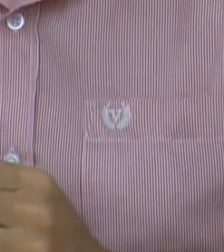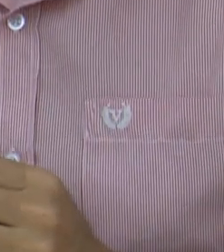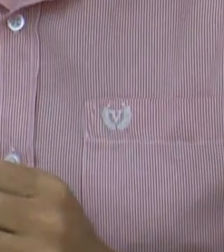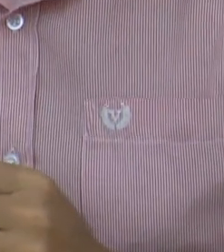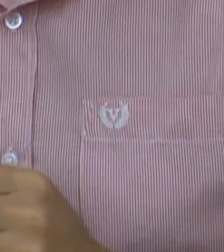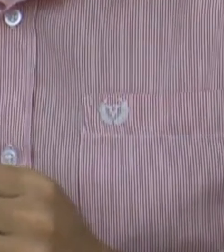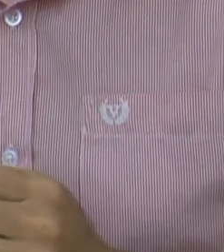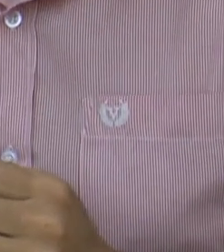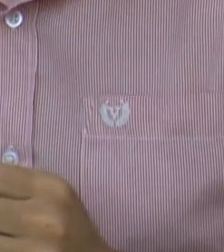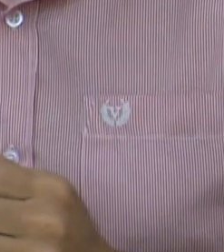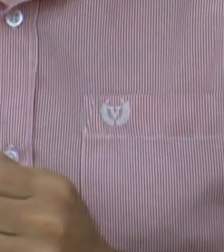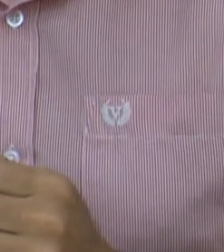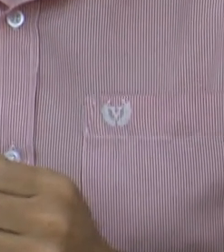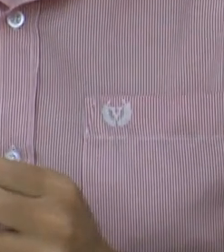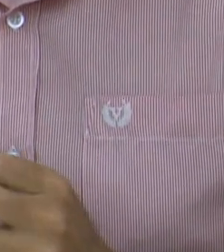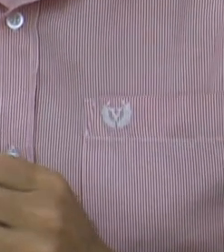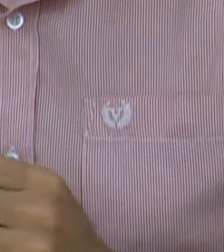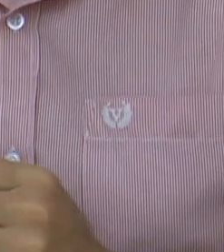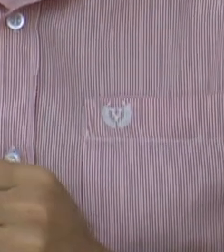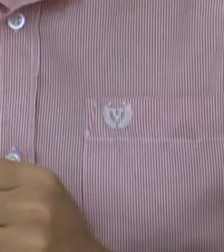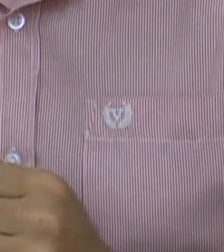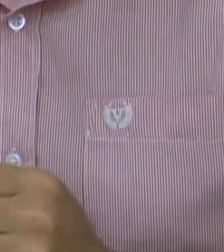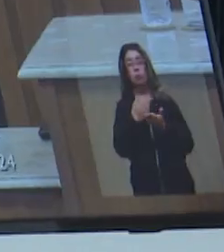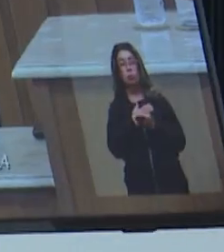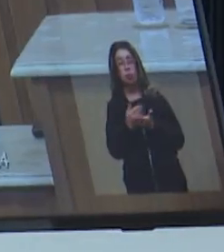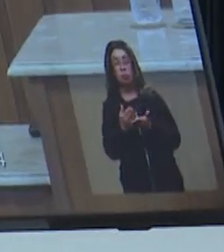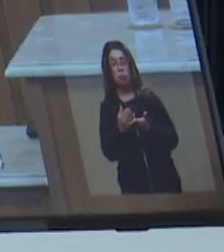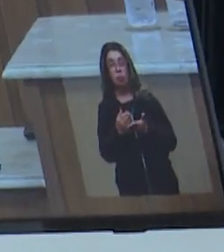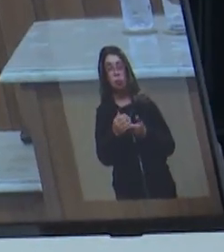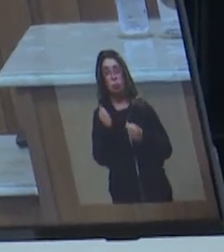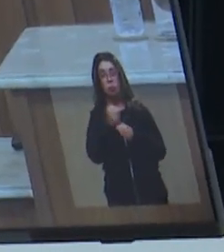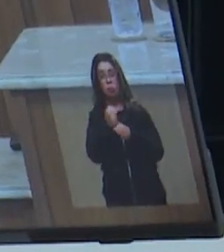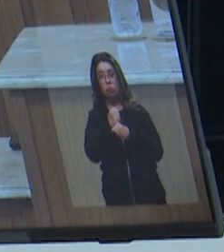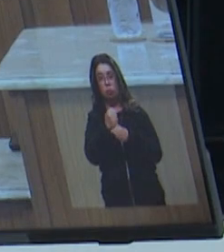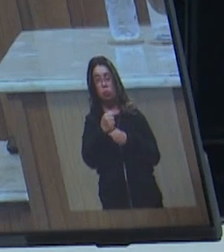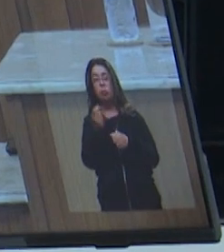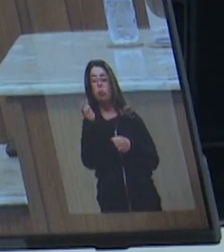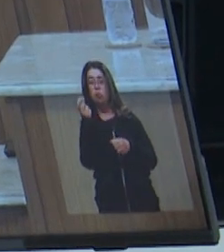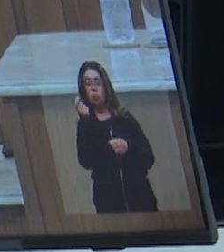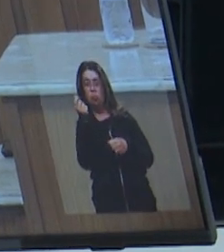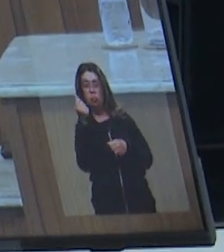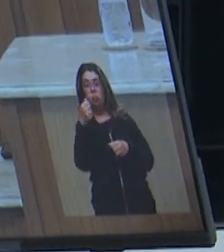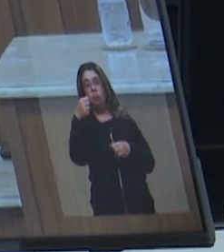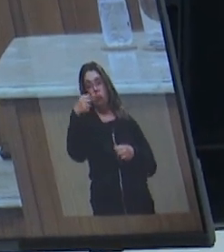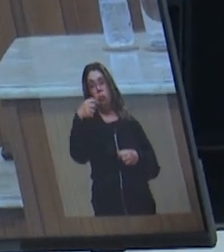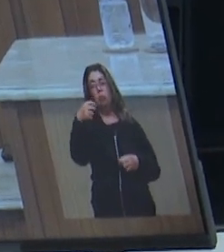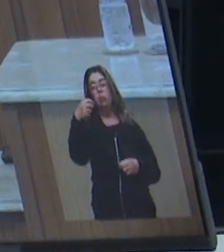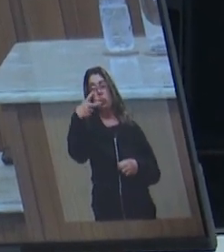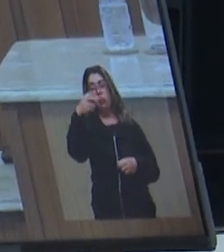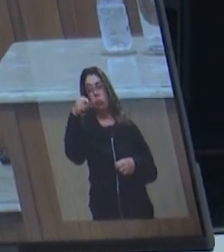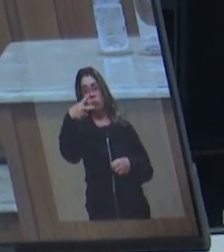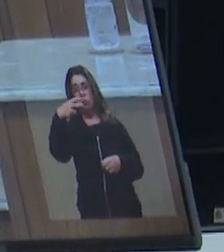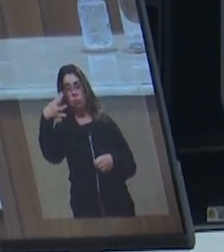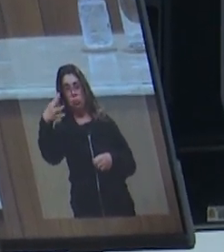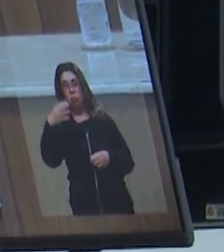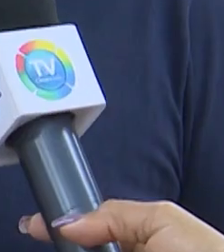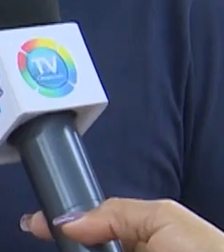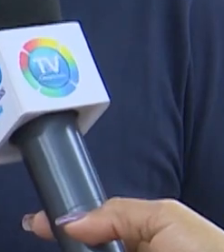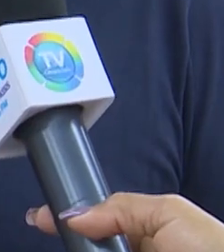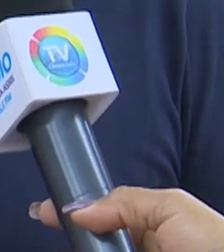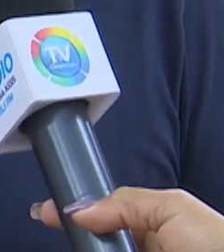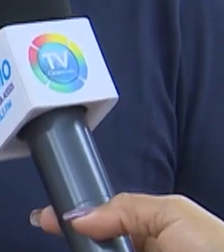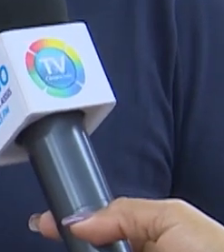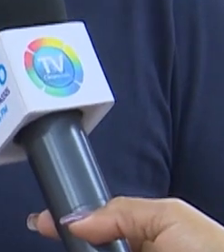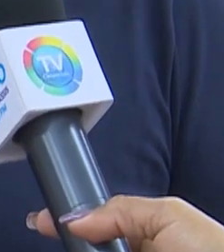forma o poder executivo vai elaborar a ler orçamentária qual parte do PPA vai ser executado no Próximo exercício e